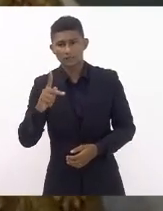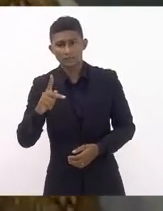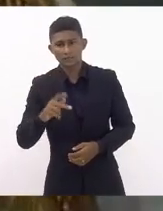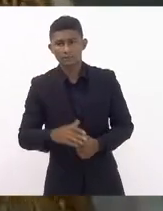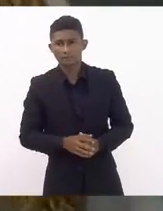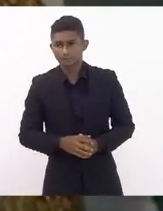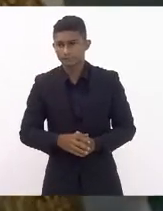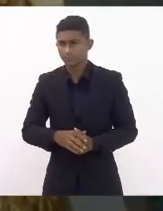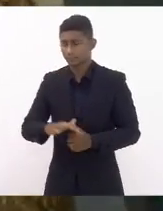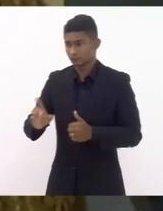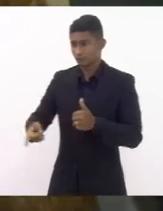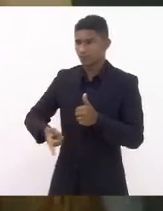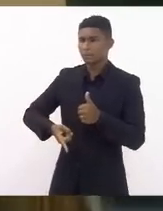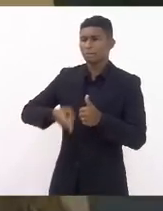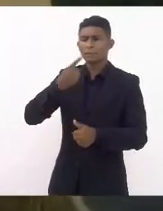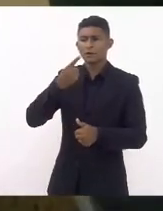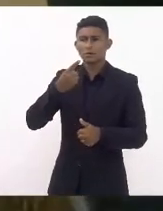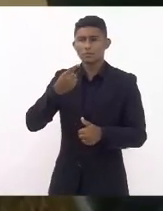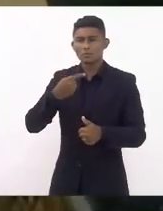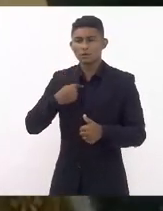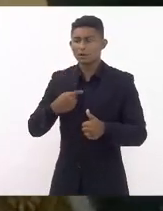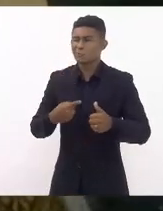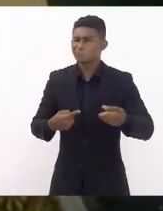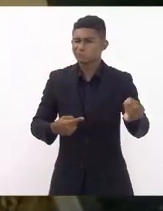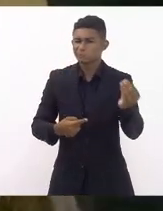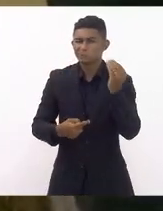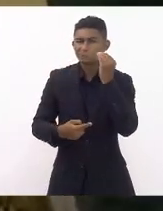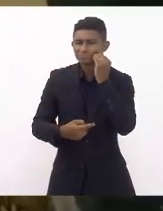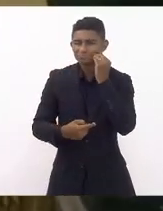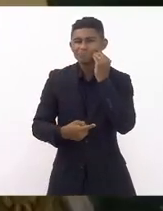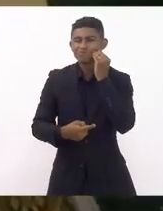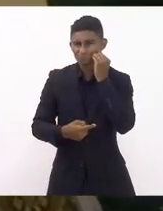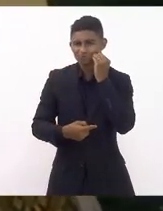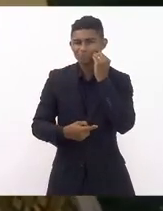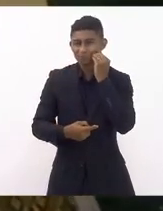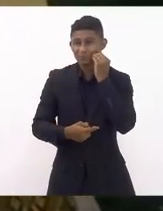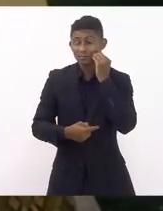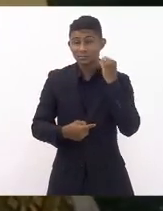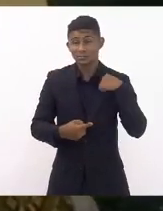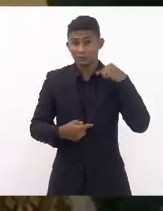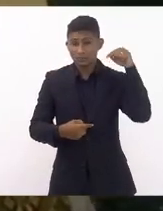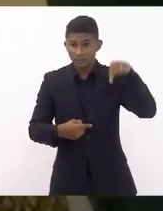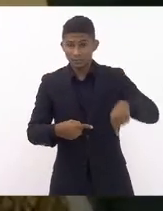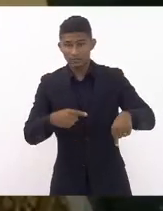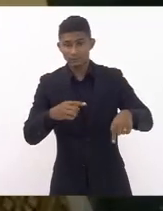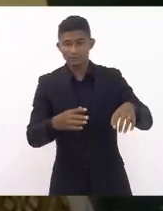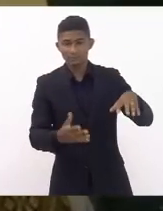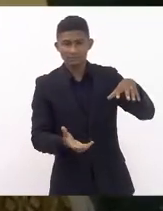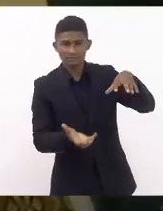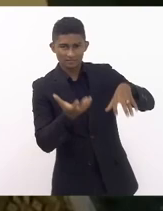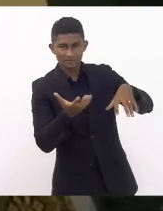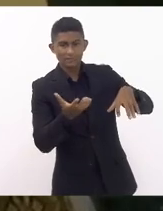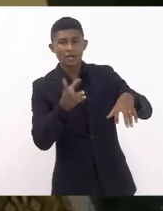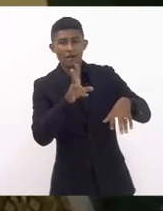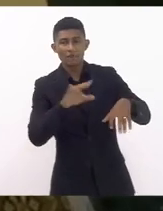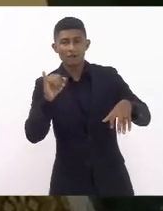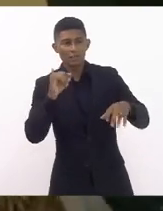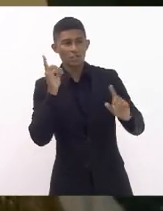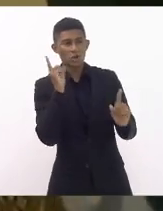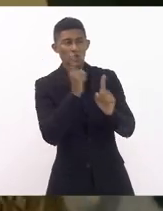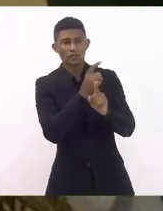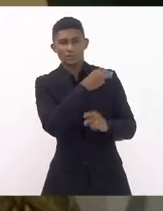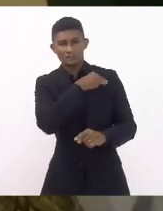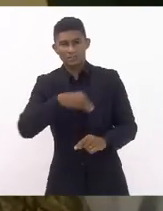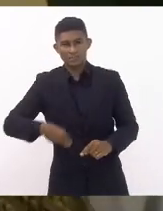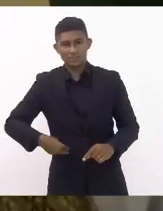Primeiro, queria lhe dar um beijo ecológico aqui. Eu estou aqui em Brasília, a gente vai encontrar com a ministra Carmen Lúcia, o ministro